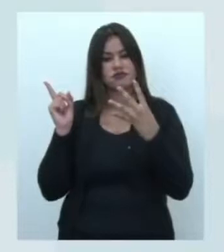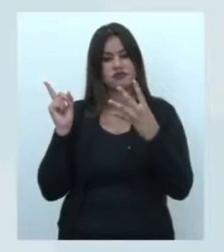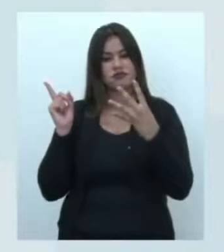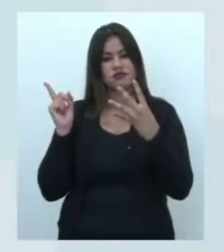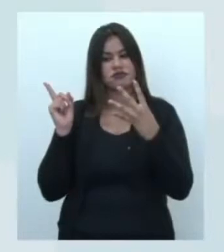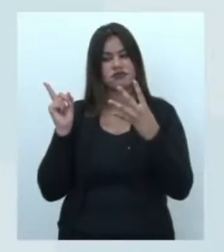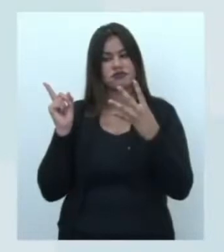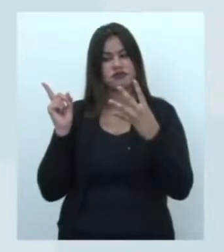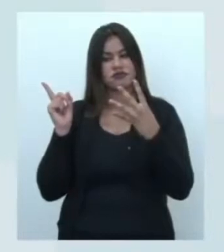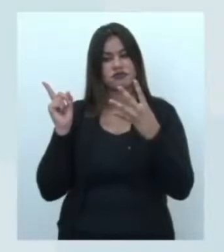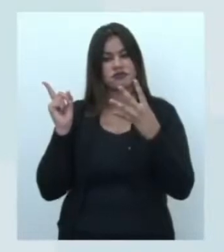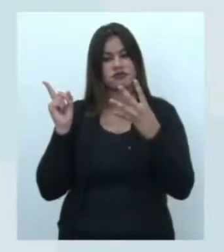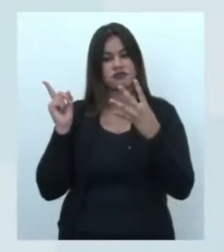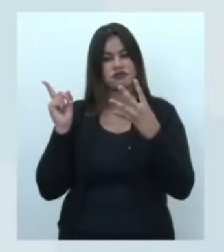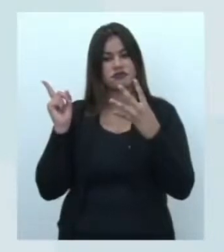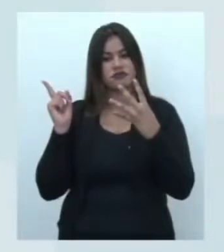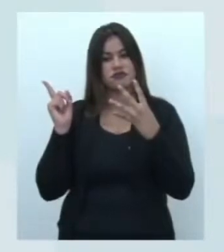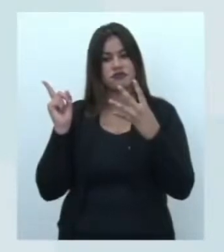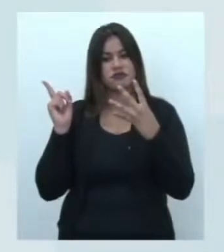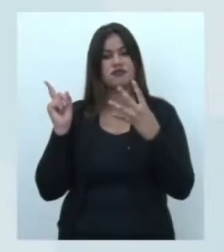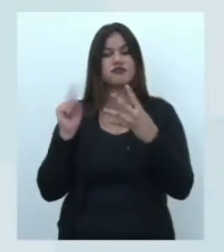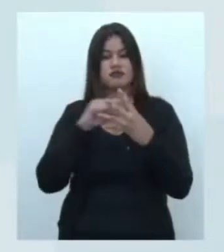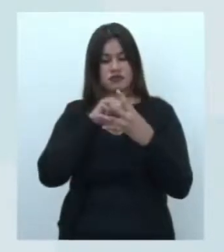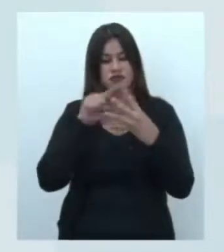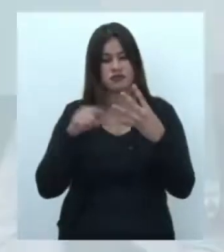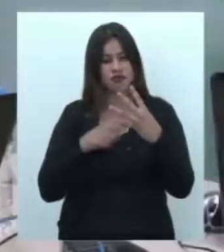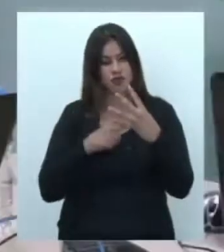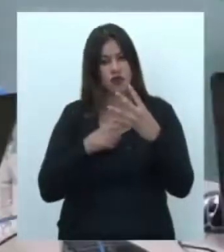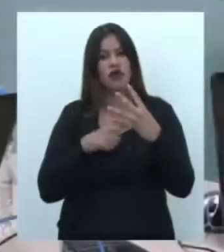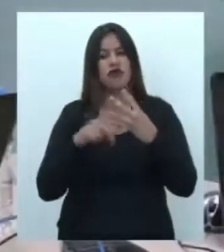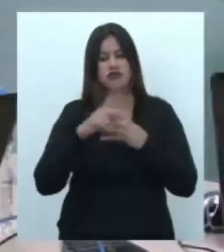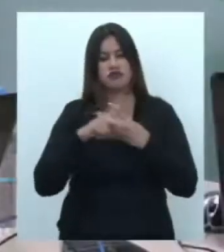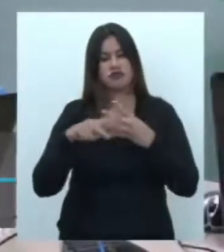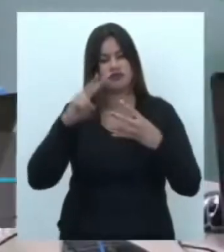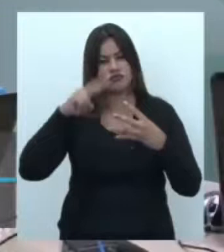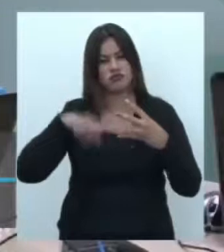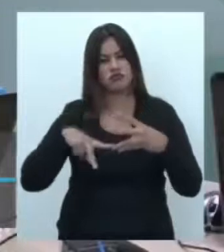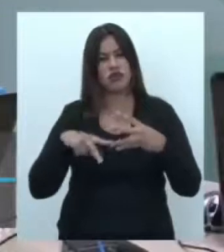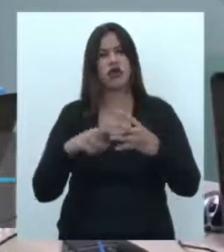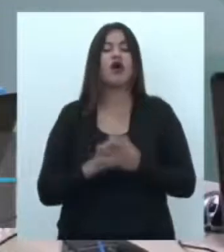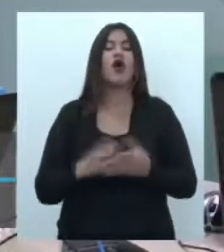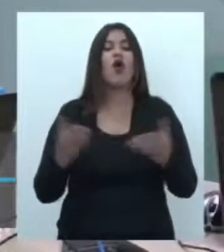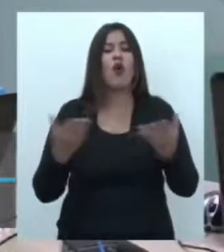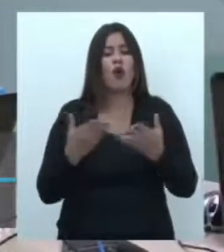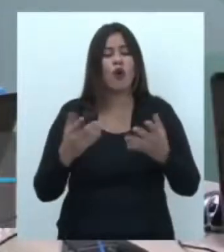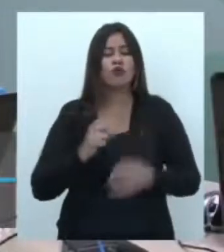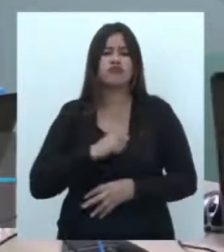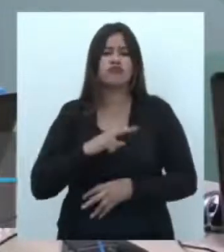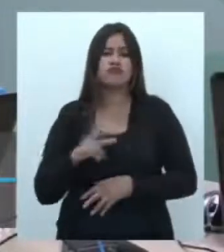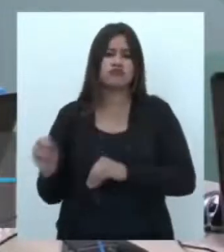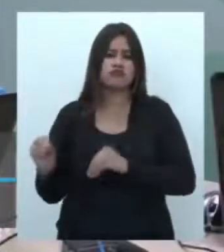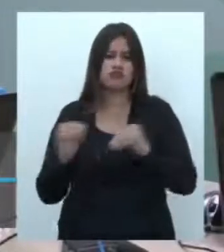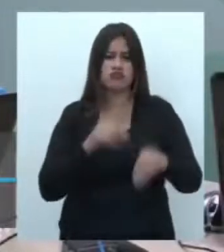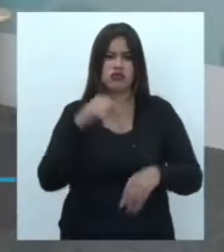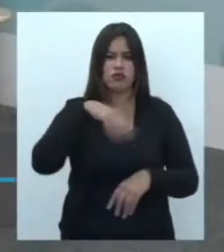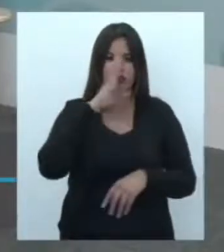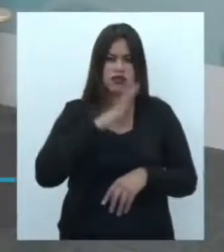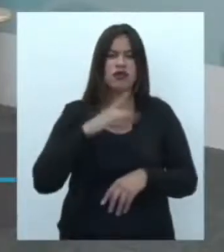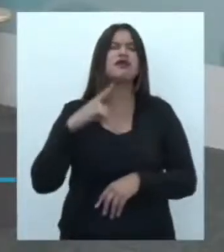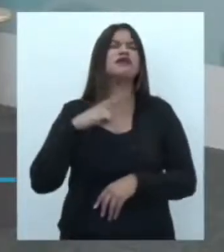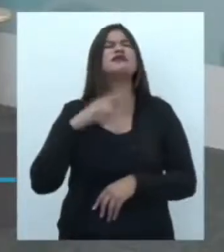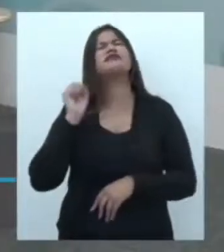1930, 1960 a 1991. Continuam chegando portugueses no Brasil? Sim, o tempo todo,